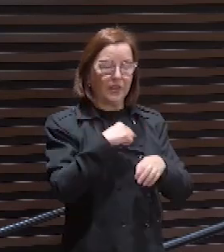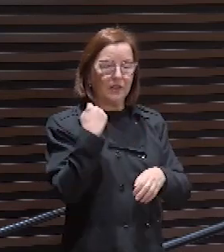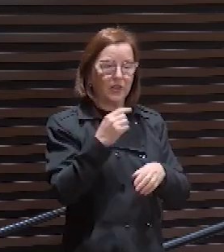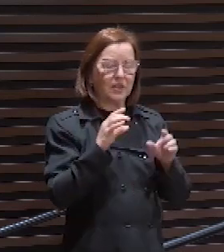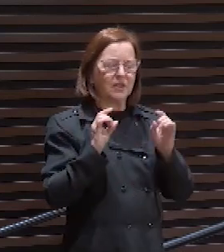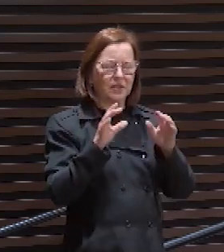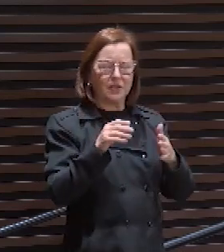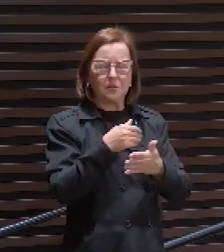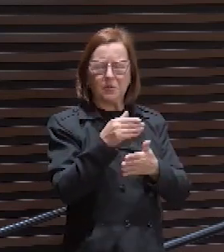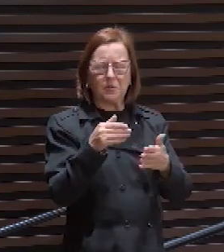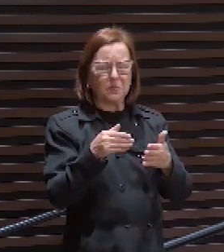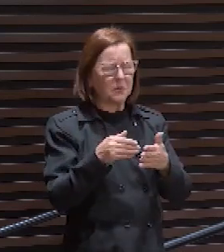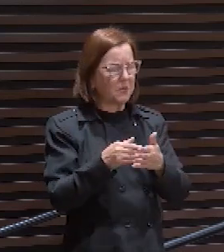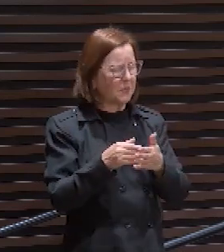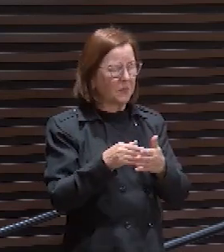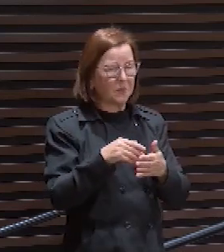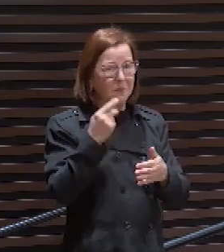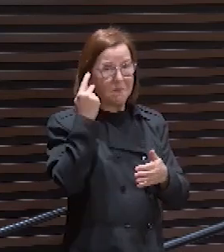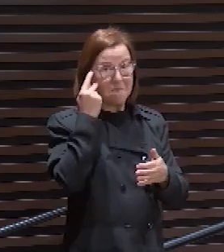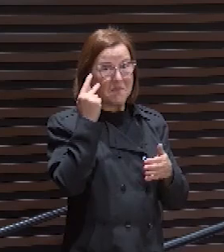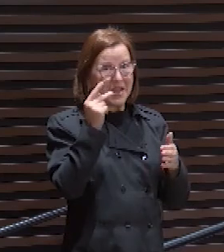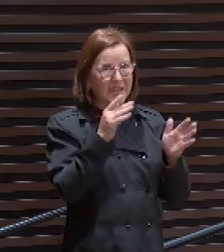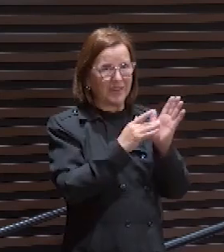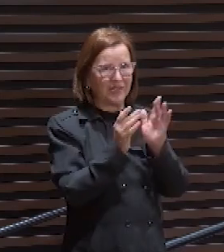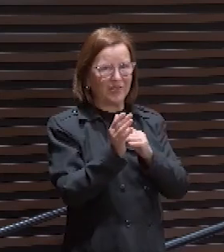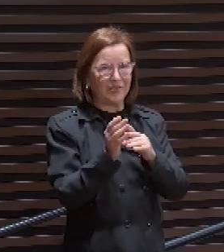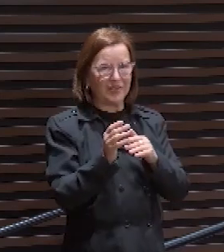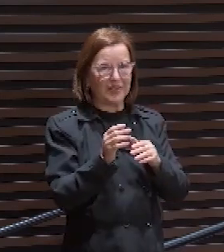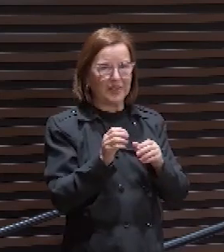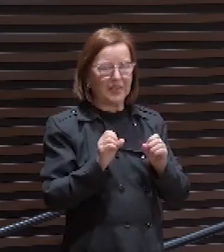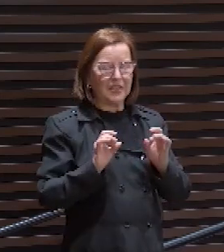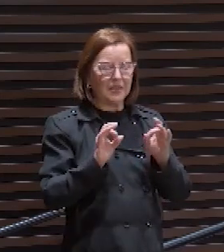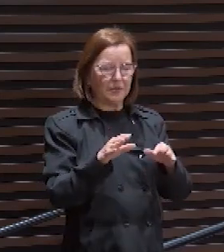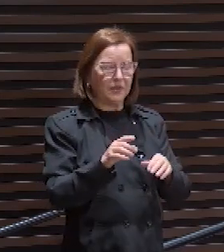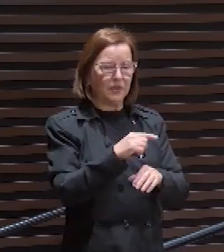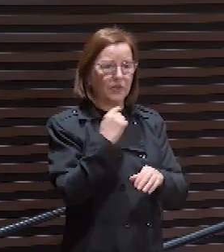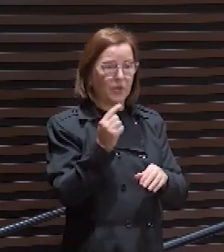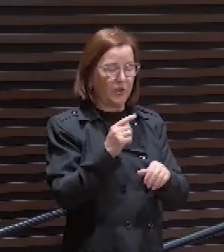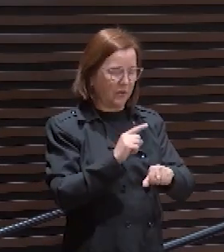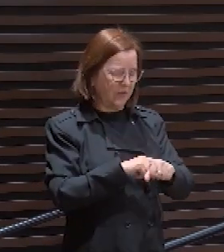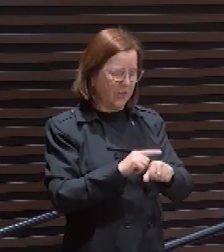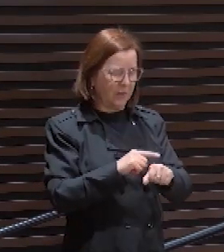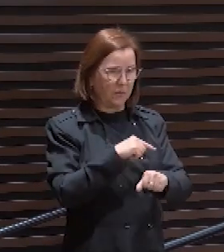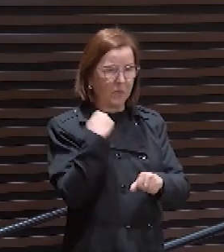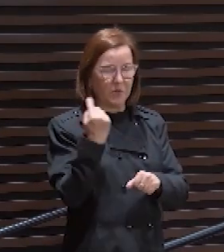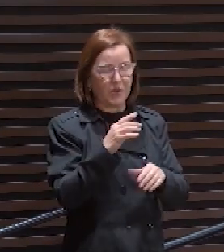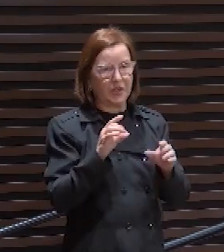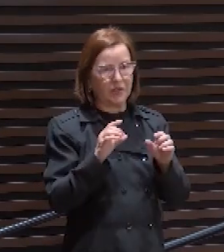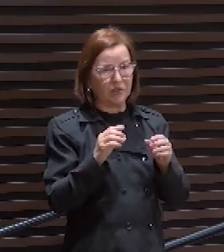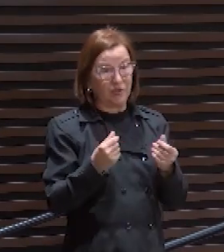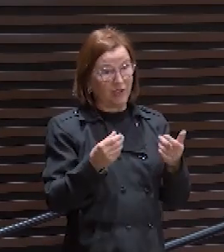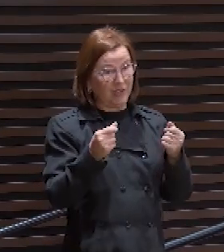Nosso tempo, nosso dinheiro, a nossa casa. Irmãos, a nossa casa.